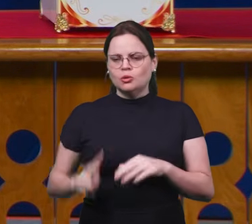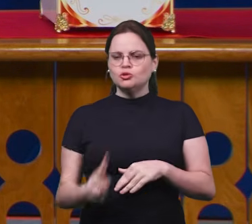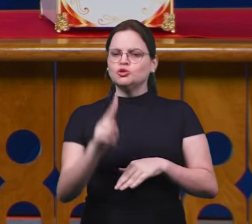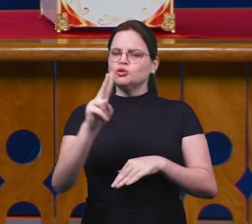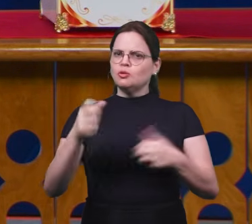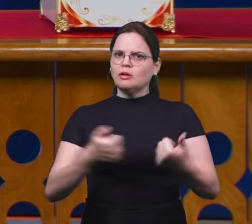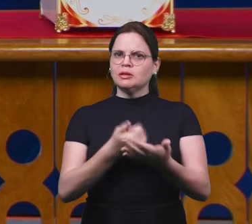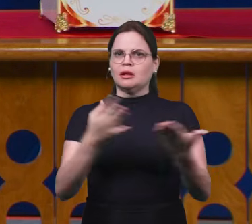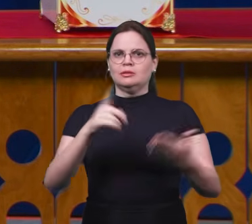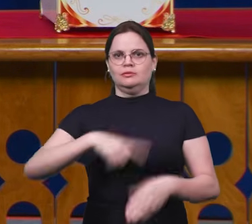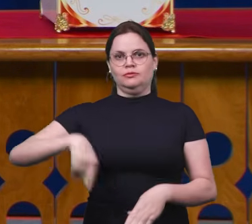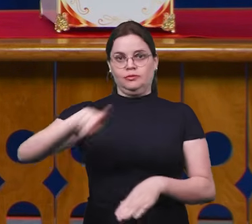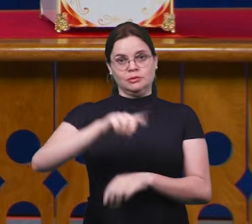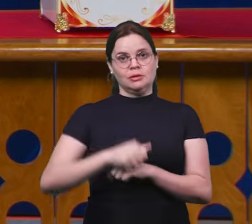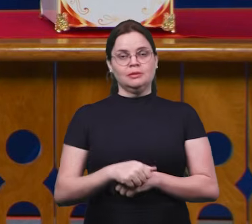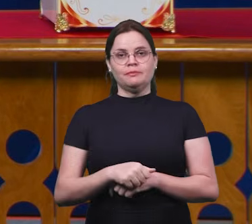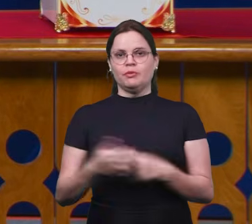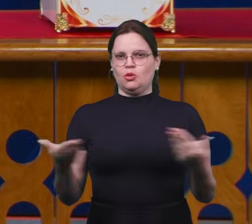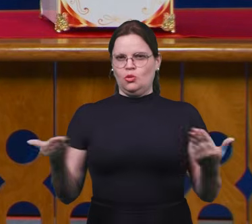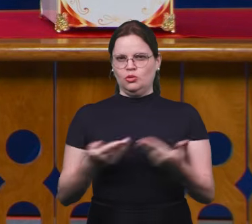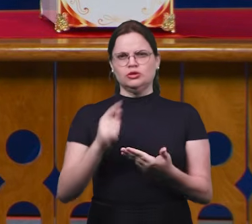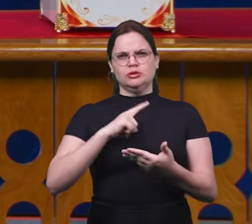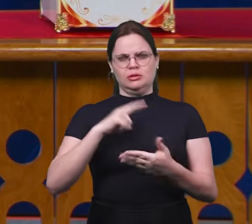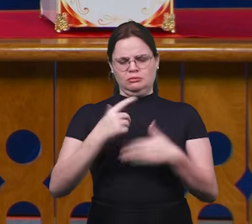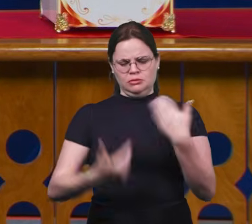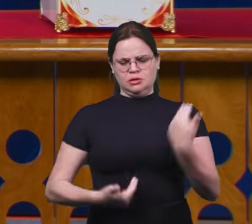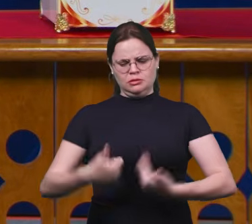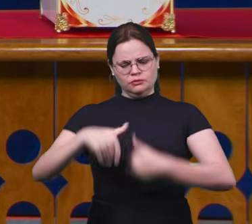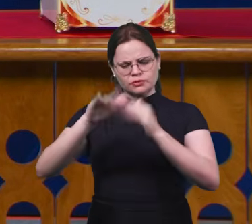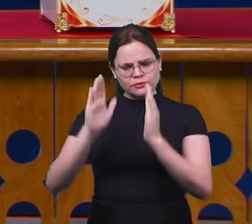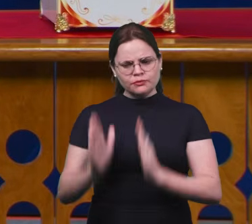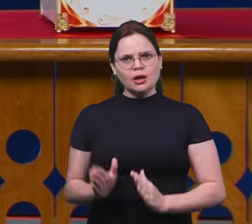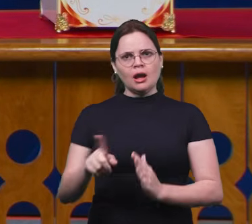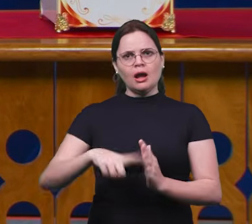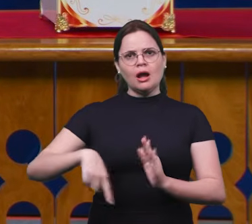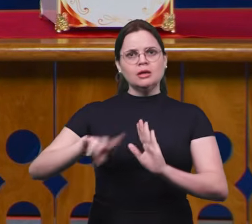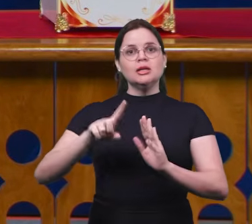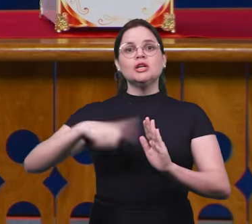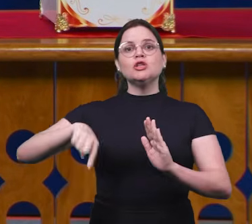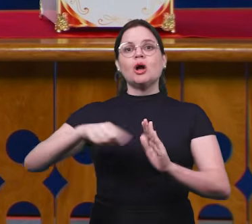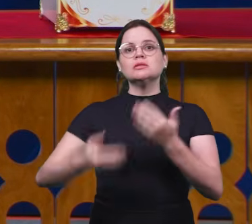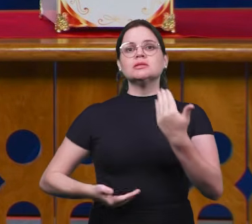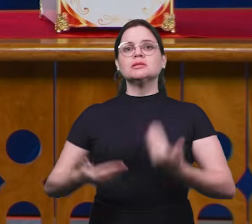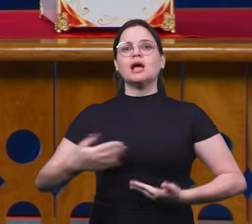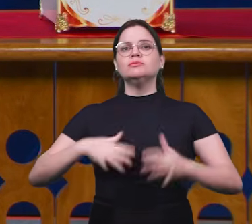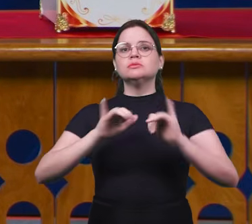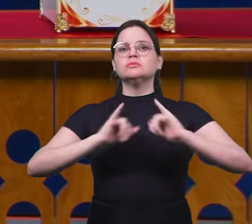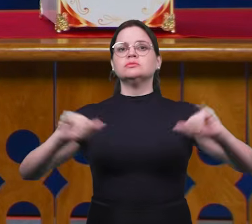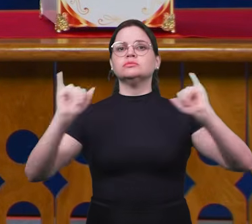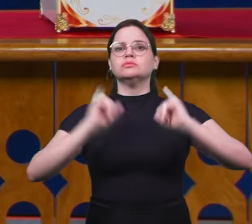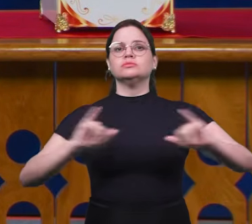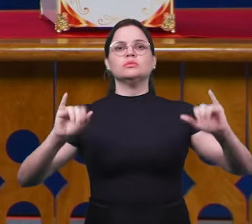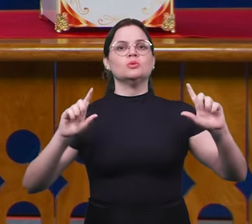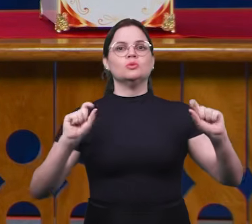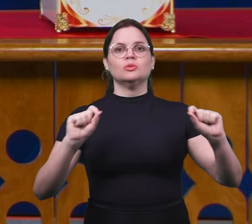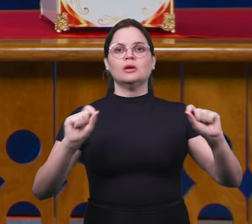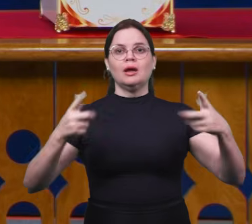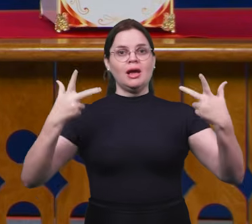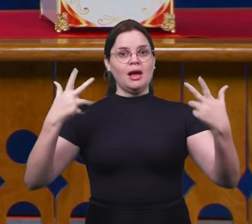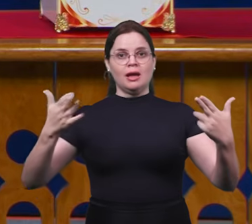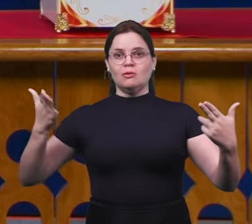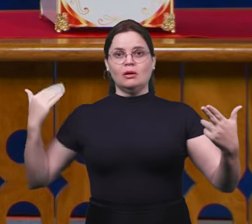aberta. E tem hoje uma igreja fiel. E a mensagem da igreja hoje, da igreja fiel, é